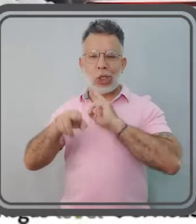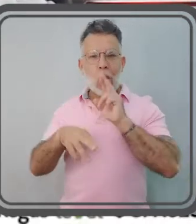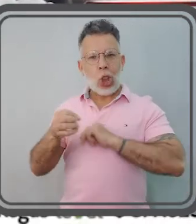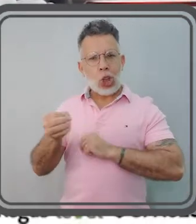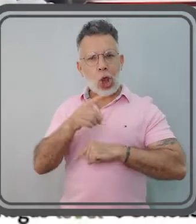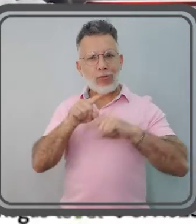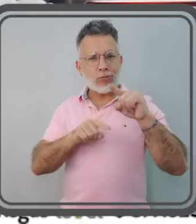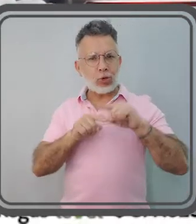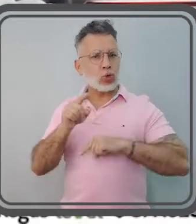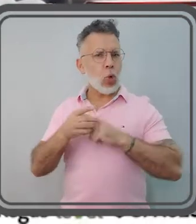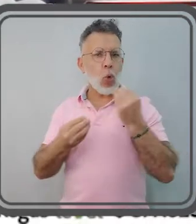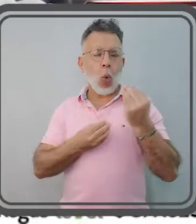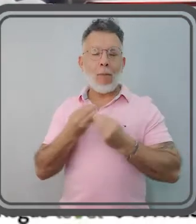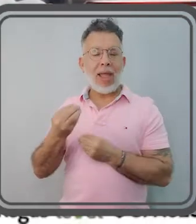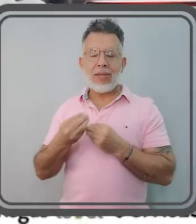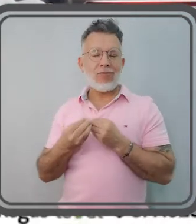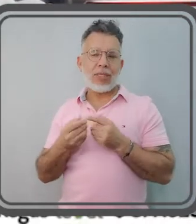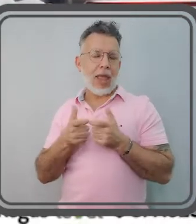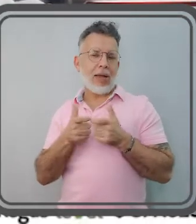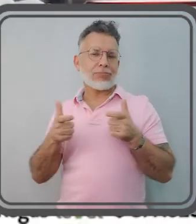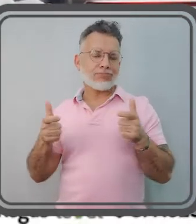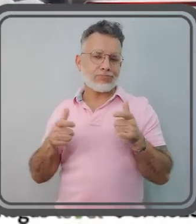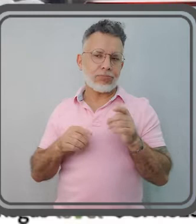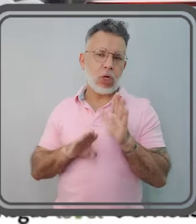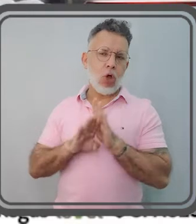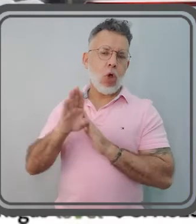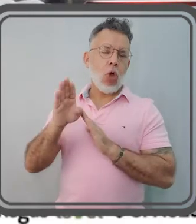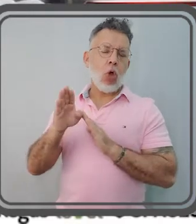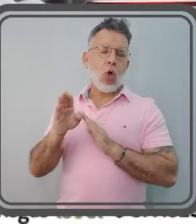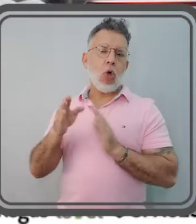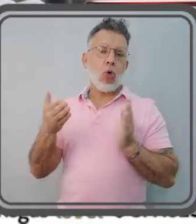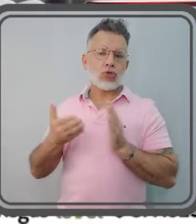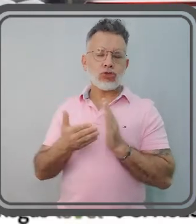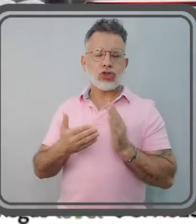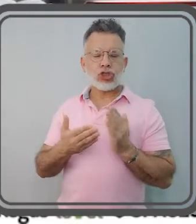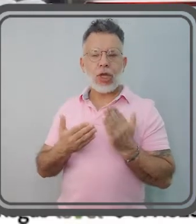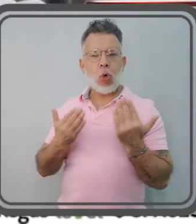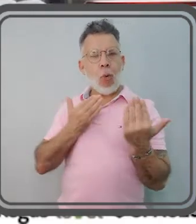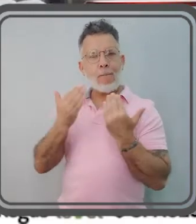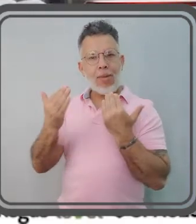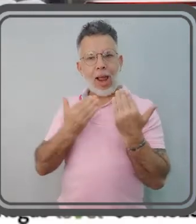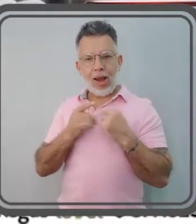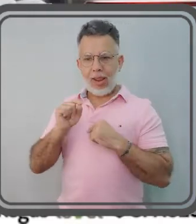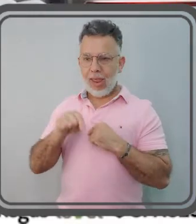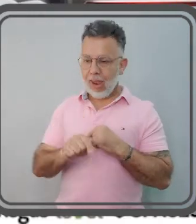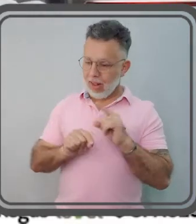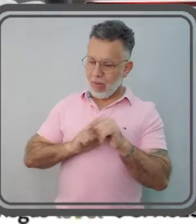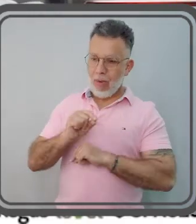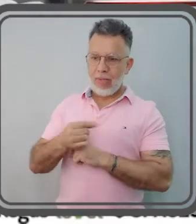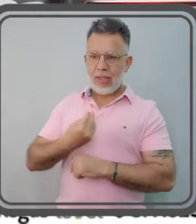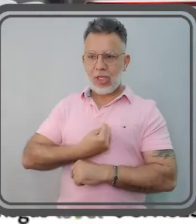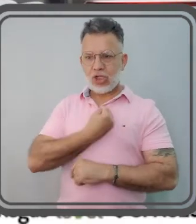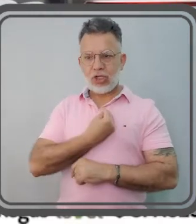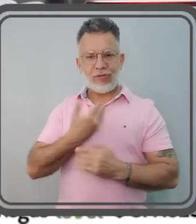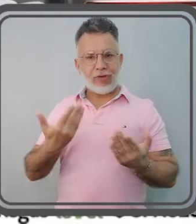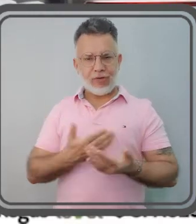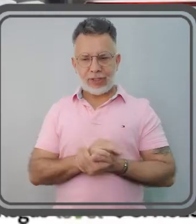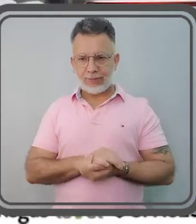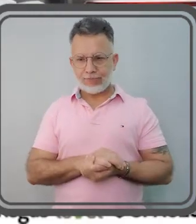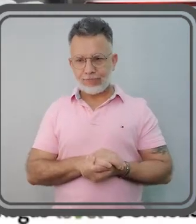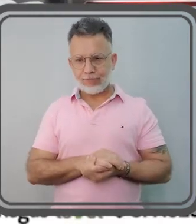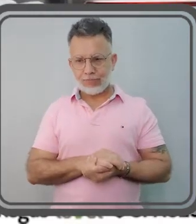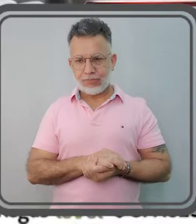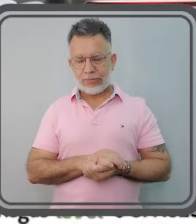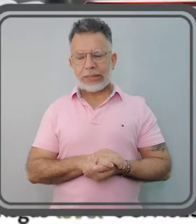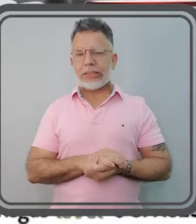frente a esse momento que a gente vive? Cara, a gente acabou de... Pelo número de lojas, né, que nós tínhamos